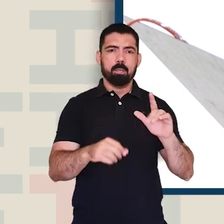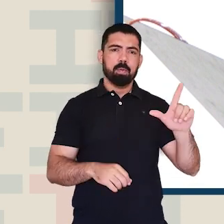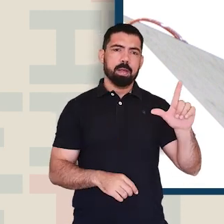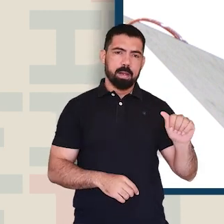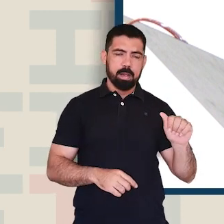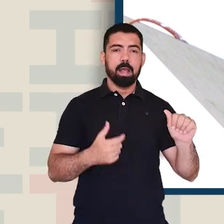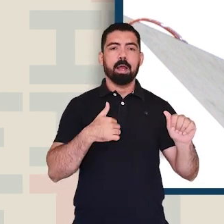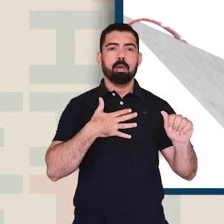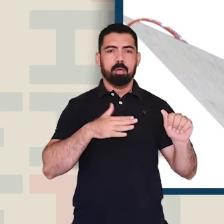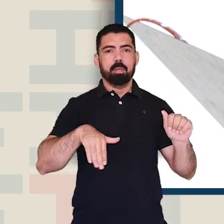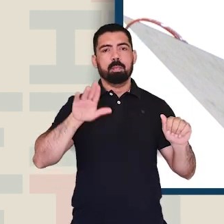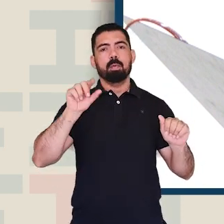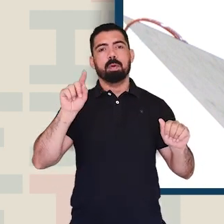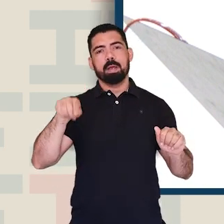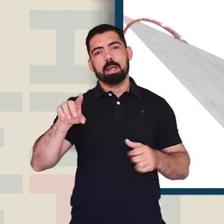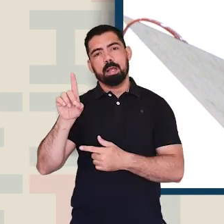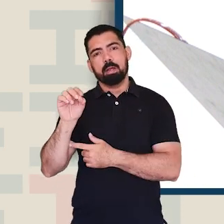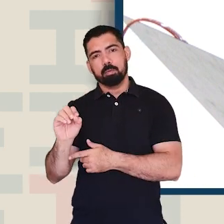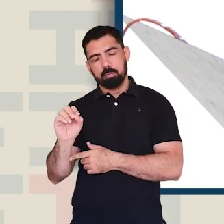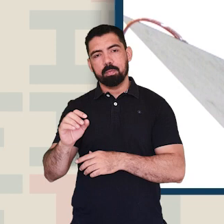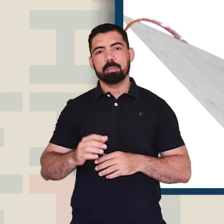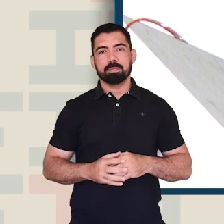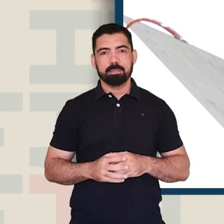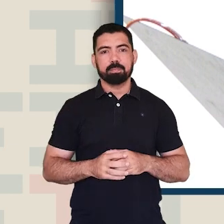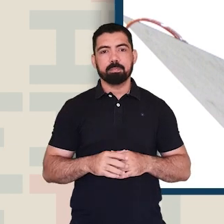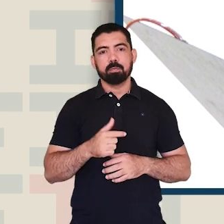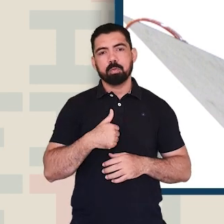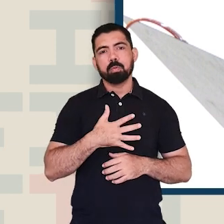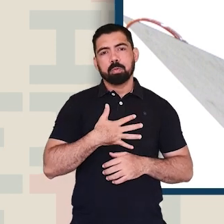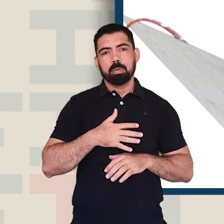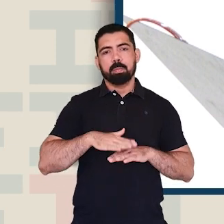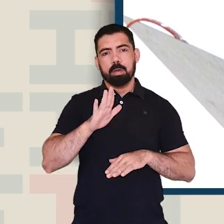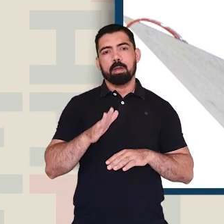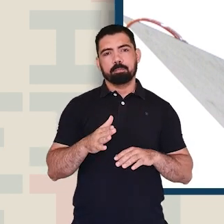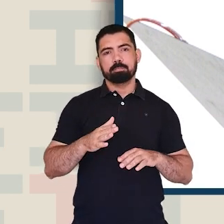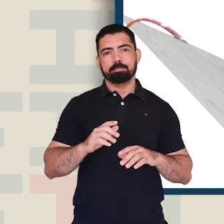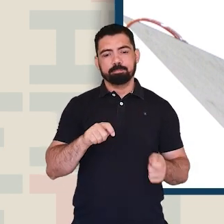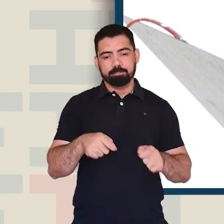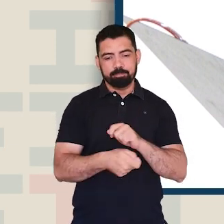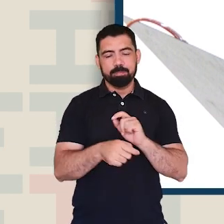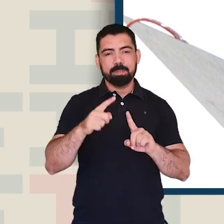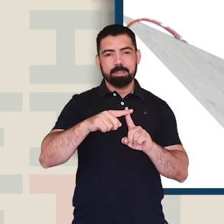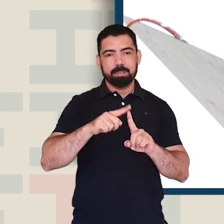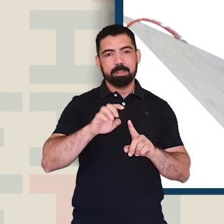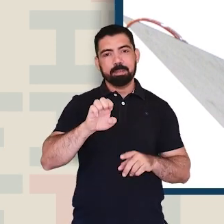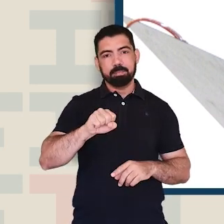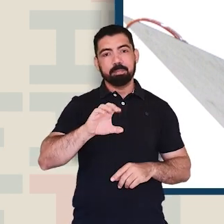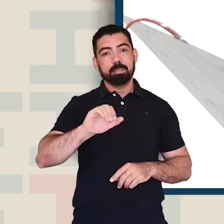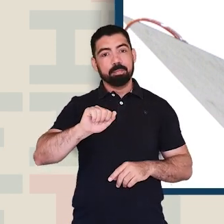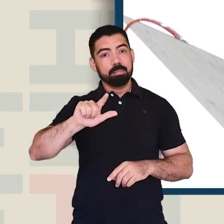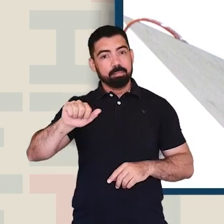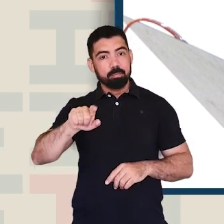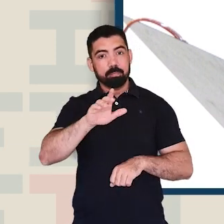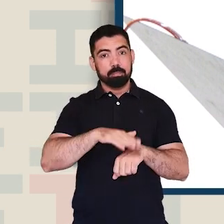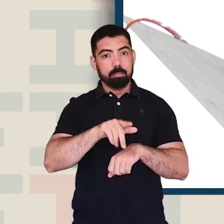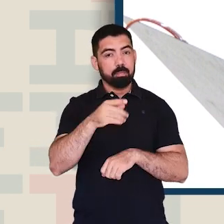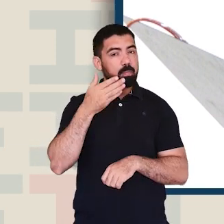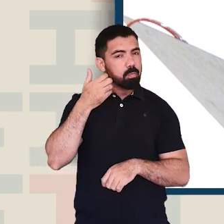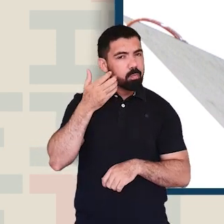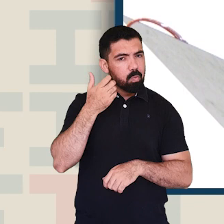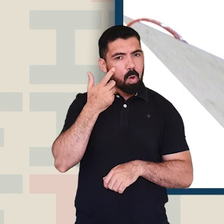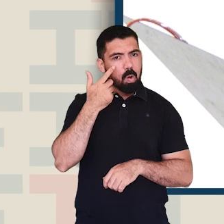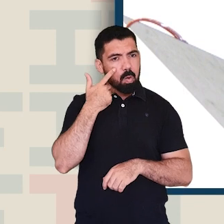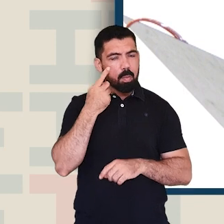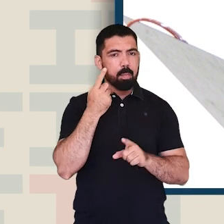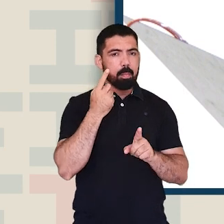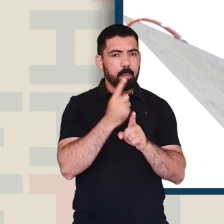molde lá. Não, eu gosto mais do molde de dó. Eu me sinto mais à vontade com esse tipo de escala e tal. Então, é você procurar ali 1